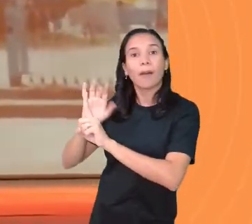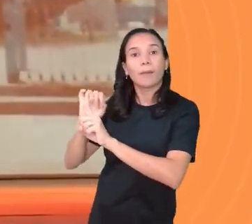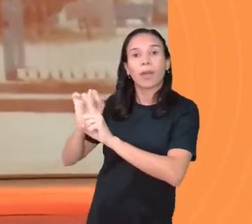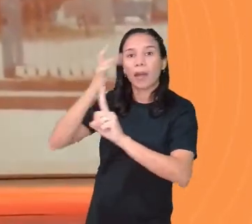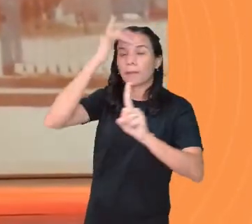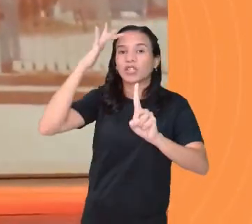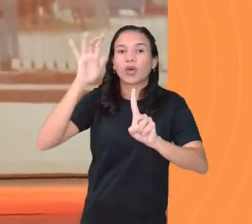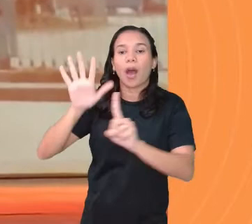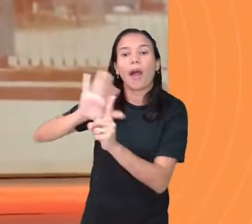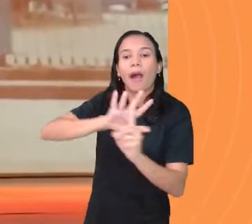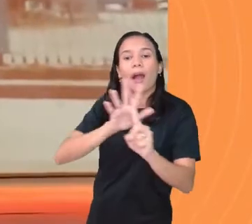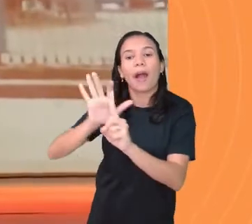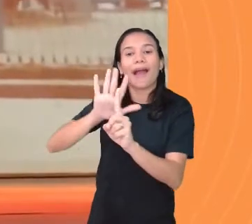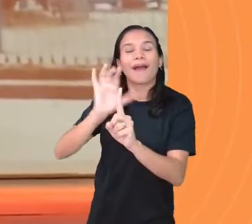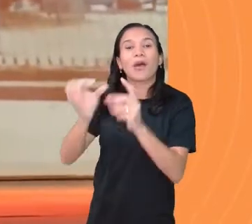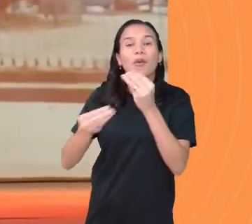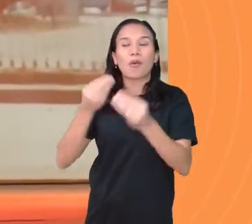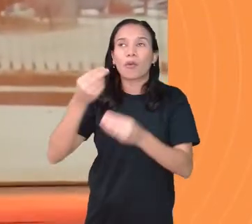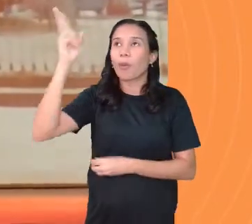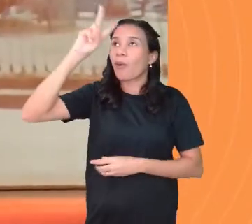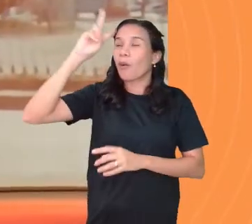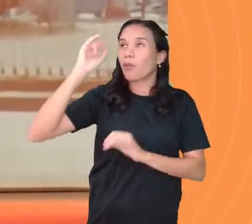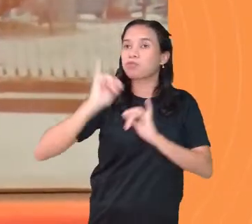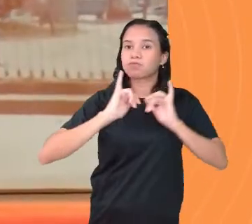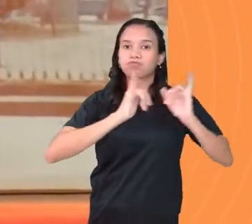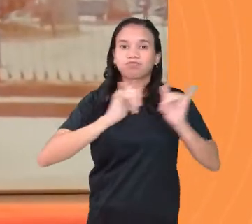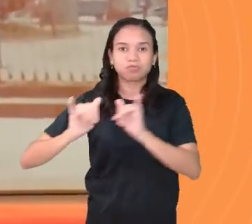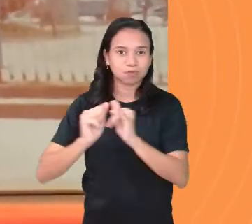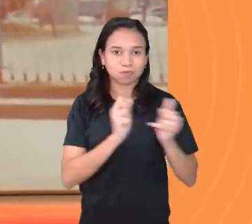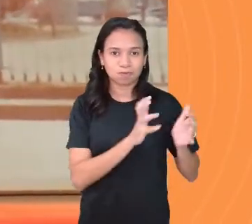justamente uma história, né? Isso.